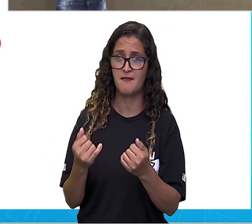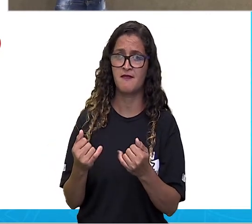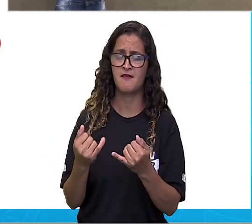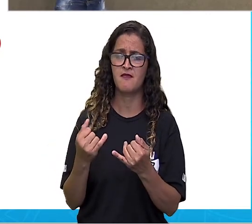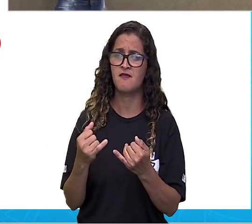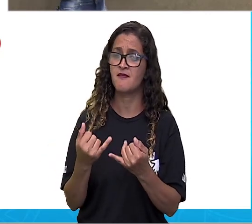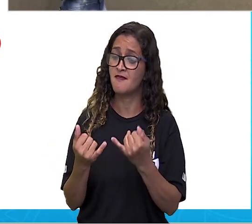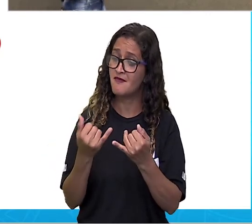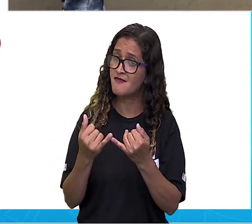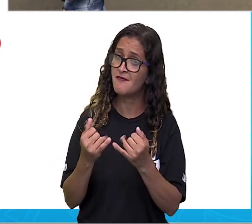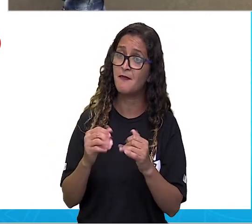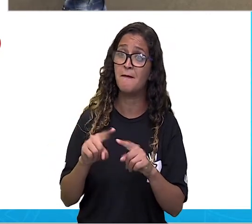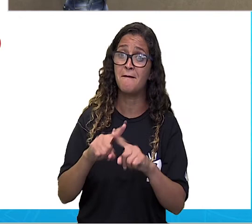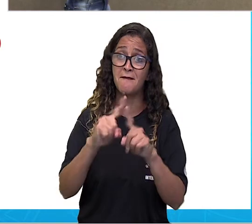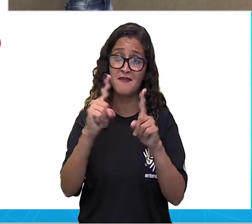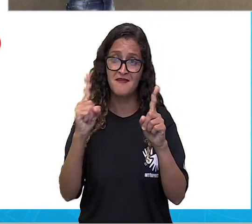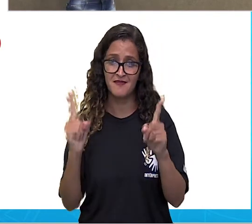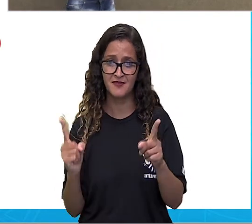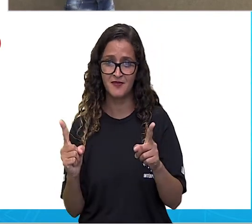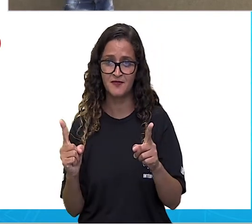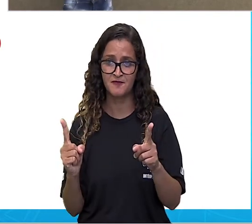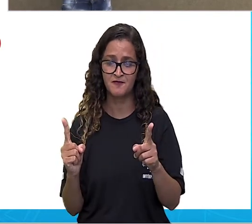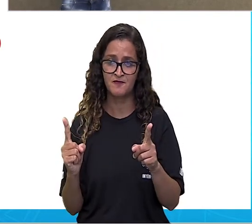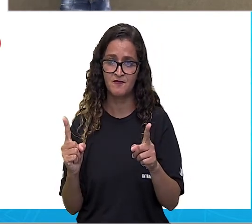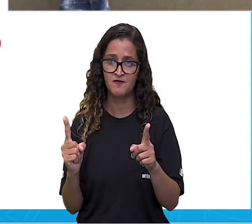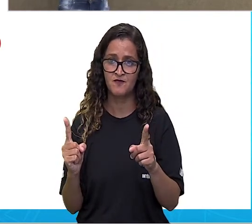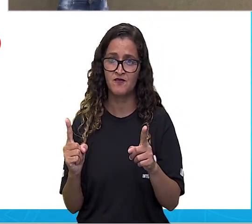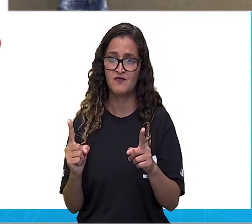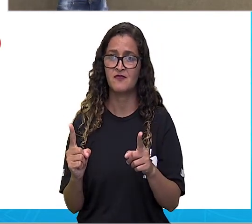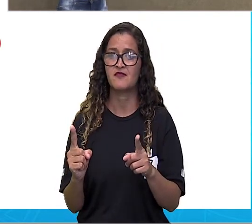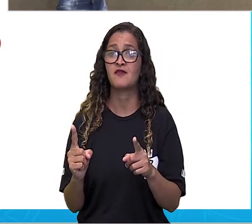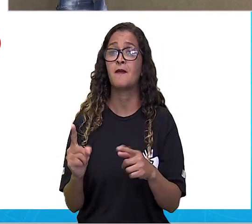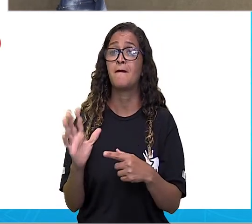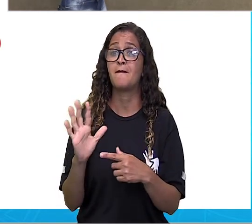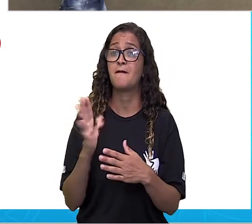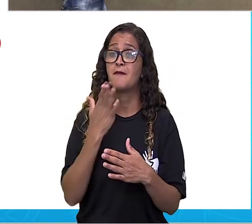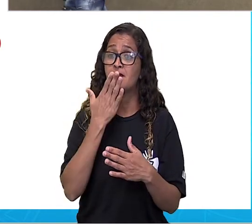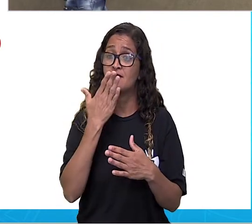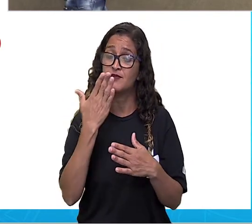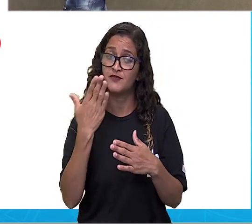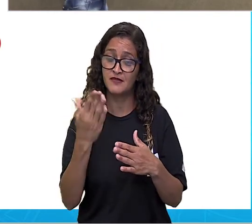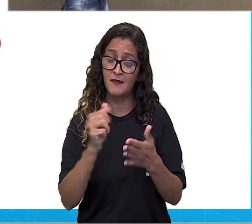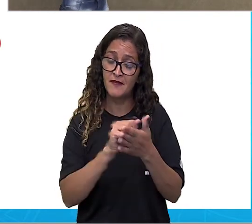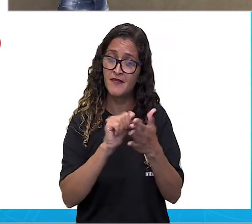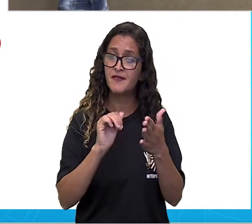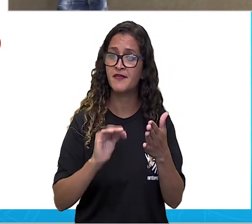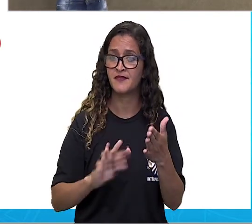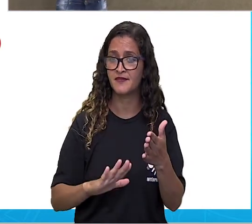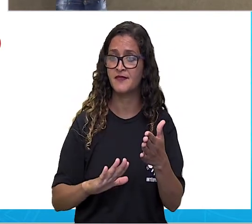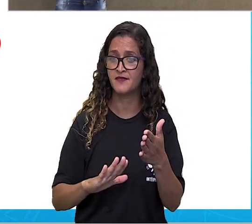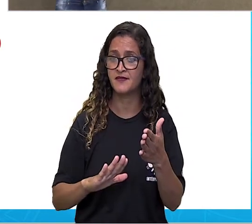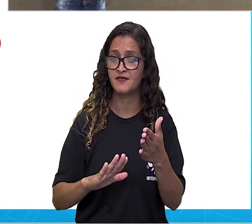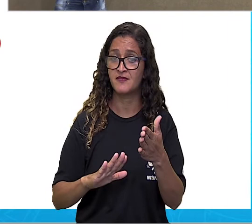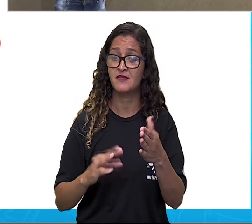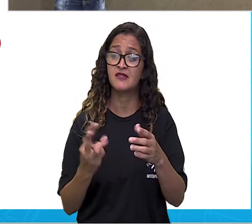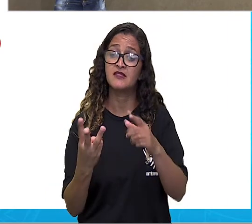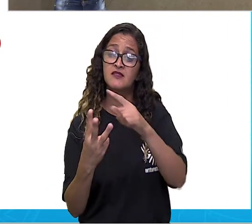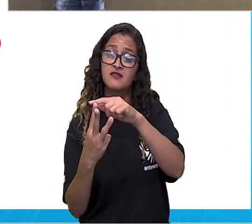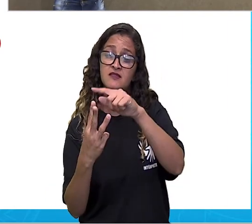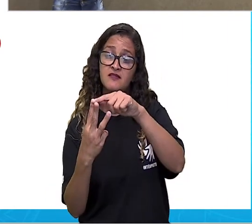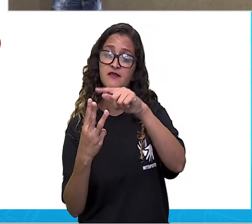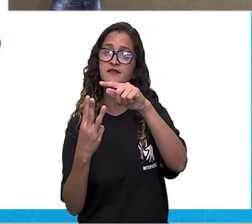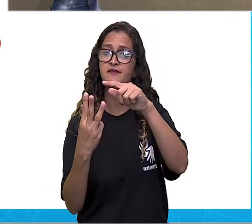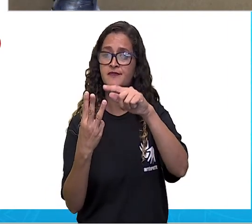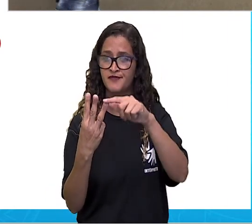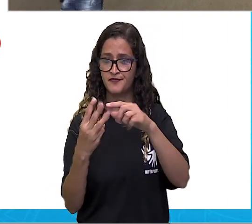são idênticos, né, a imagem, mas no enunciado da atividade pediu para você fazer de três